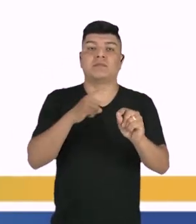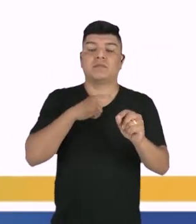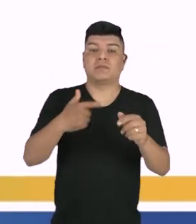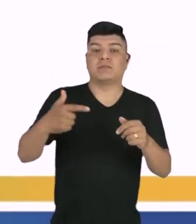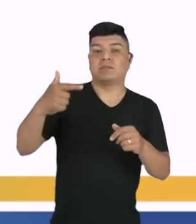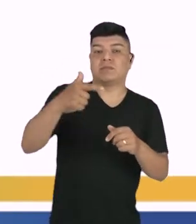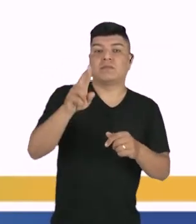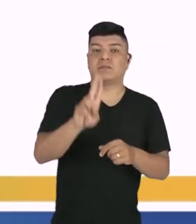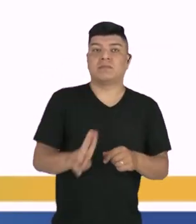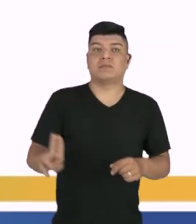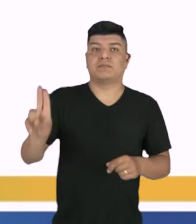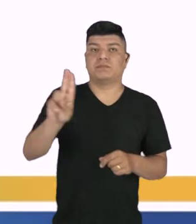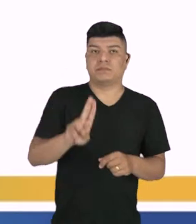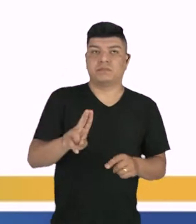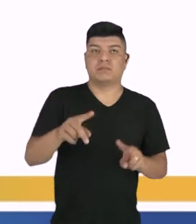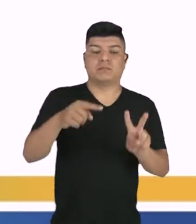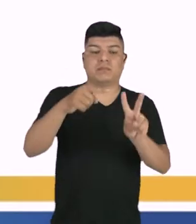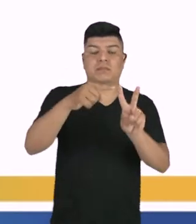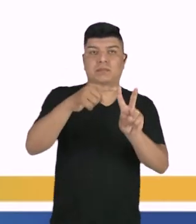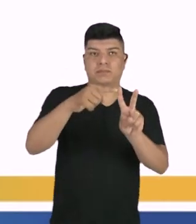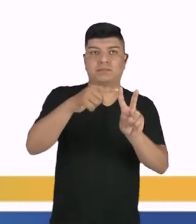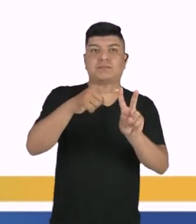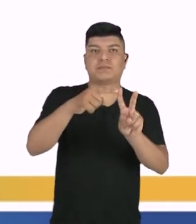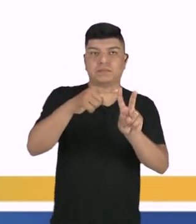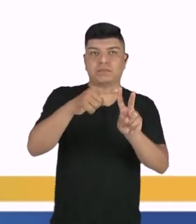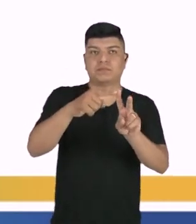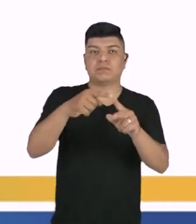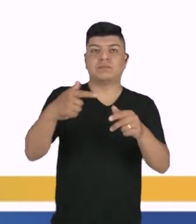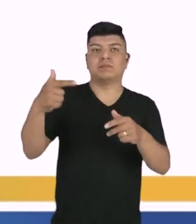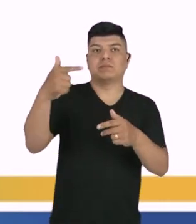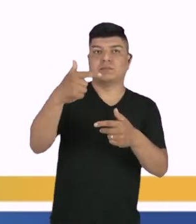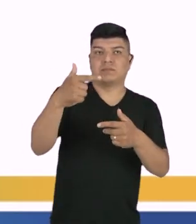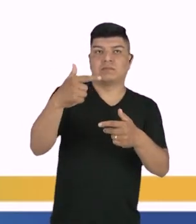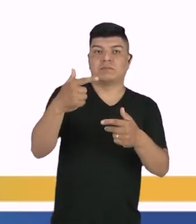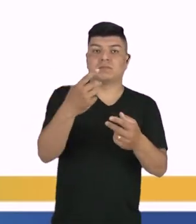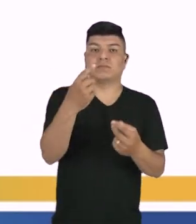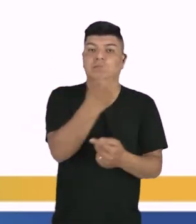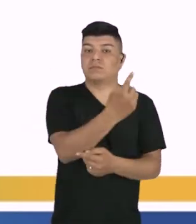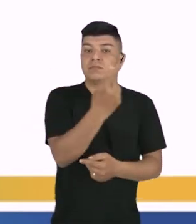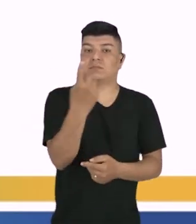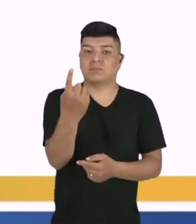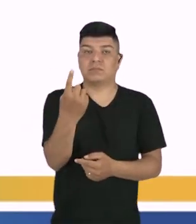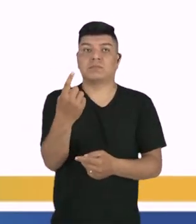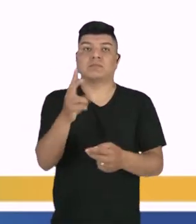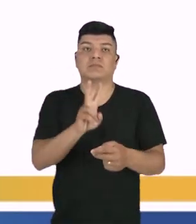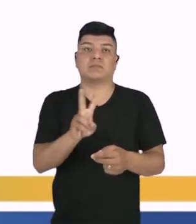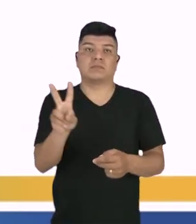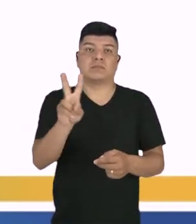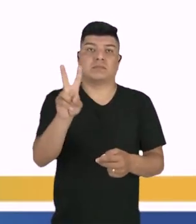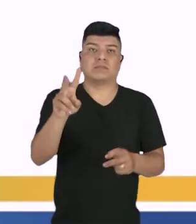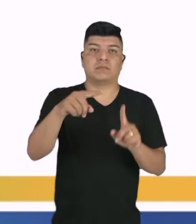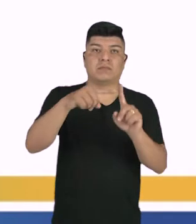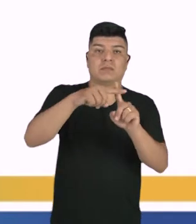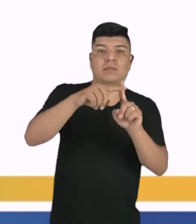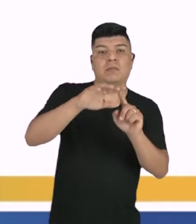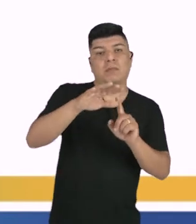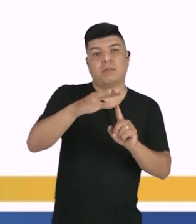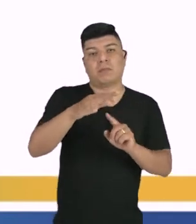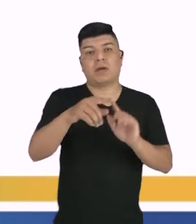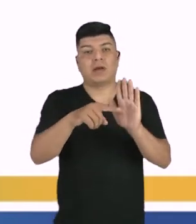quadrado, aplicamos raiz quadrada de ambos os membros, né? E aparece o valor mais ou